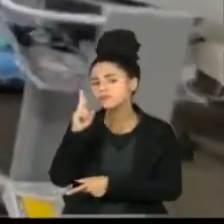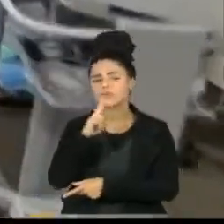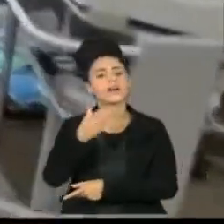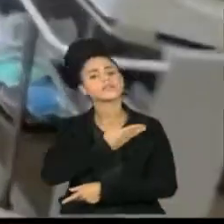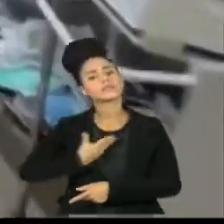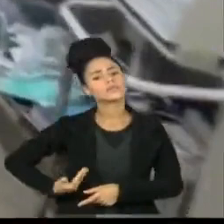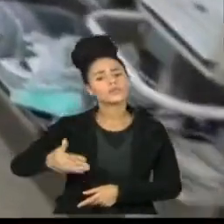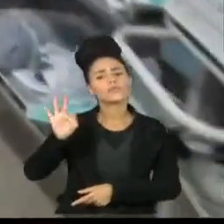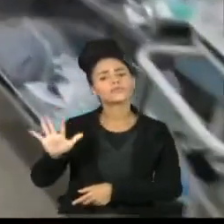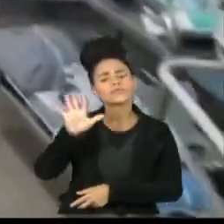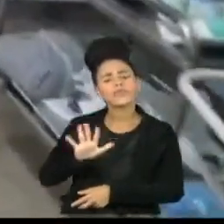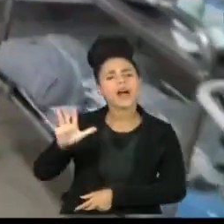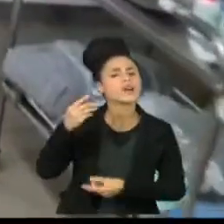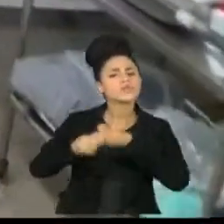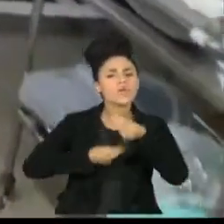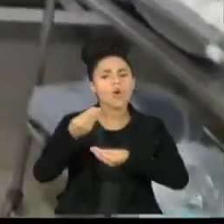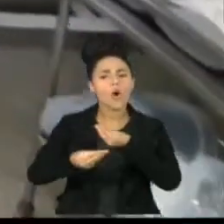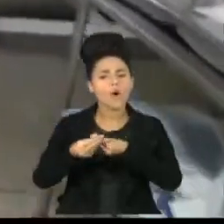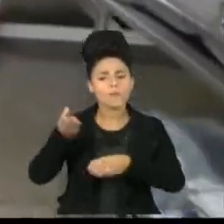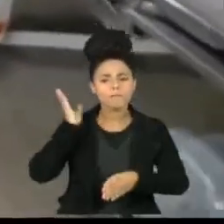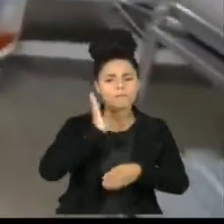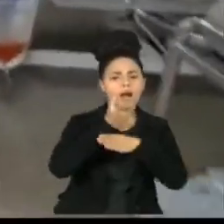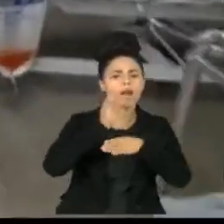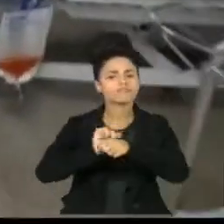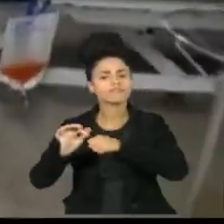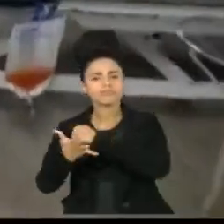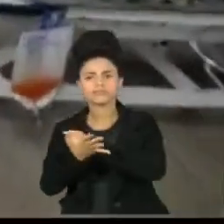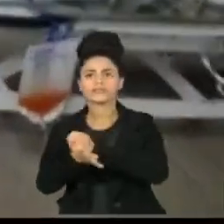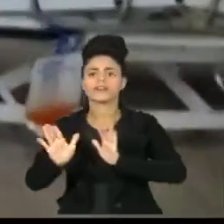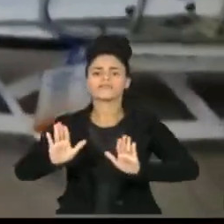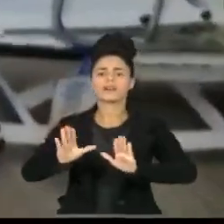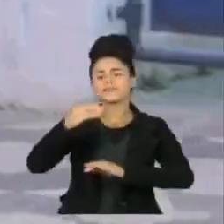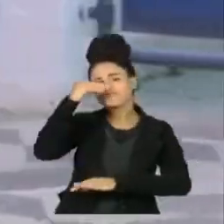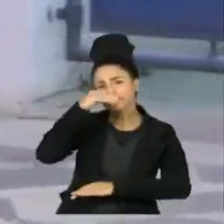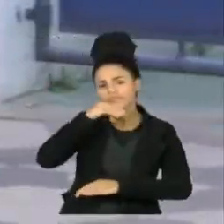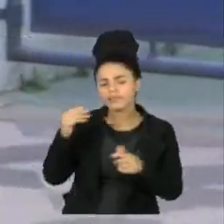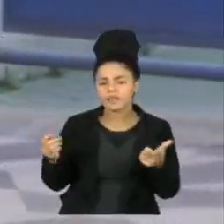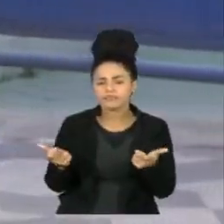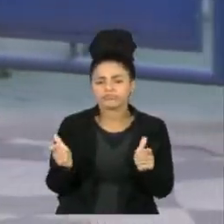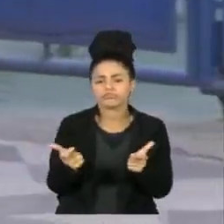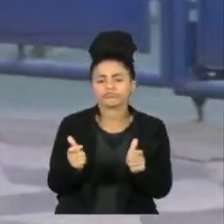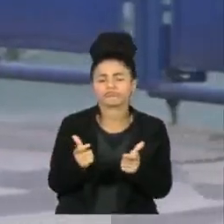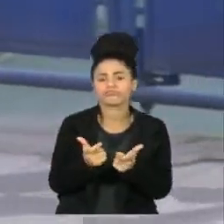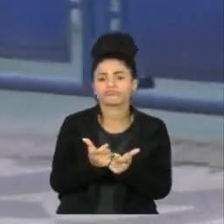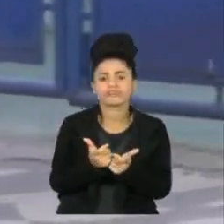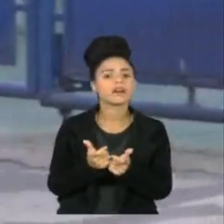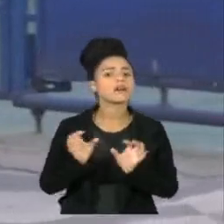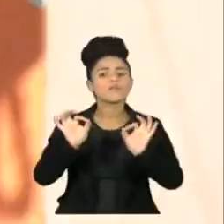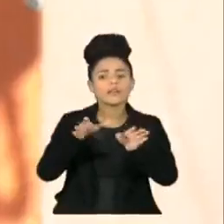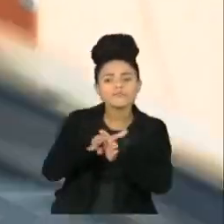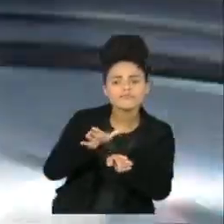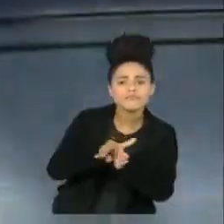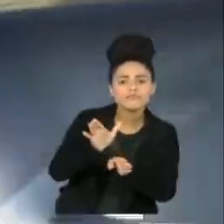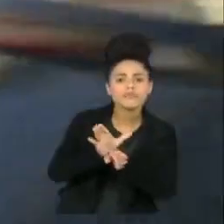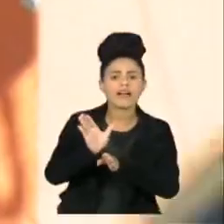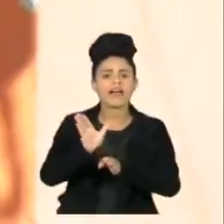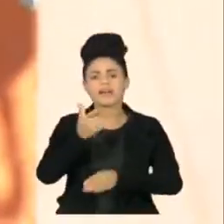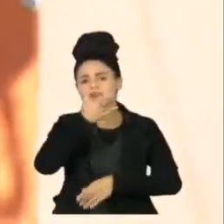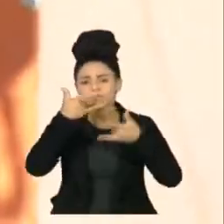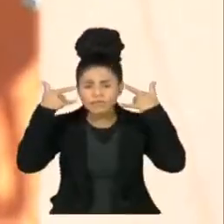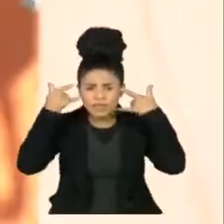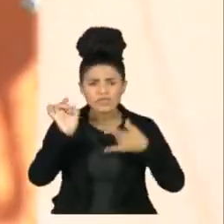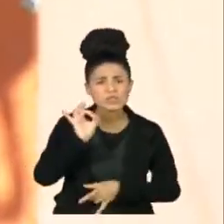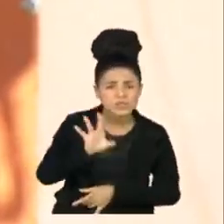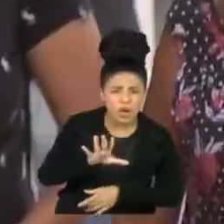governo federal, os mecanismos de combate à Covid-19 ficaram enfraquecidos. Ou seja, apenas recomendar o uso de máscara pode